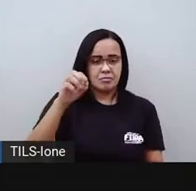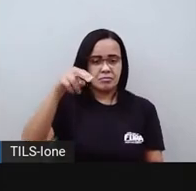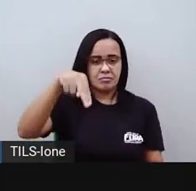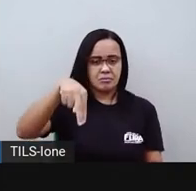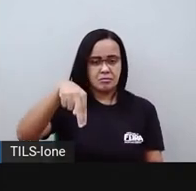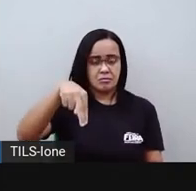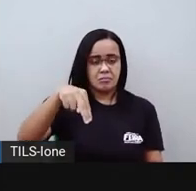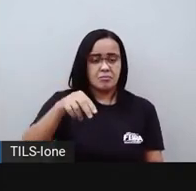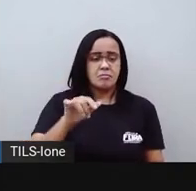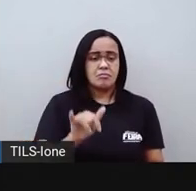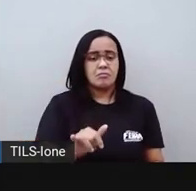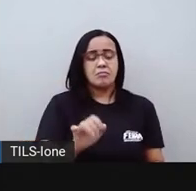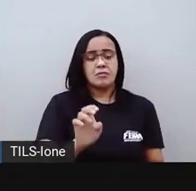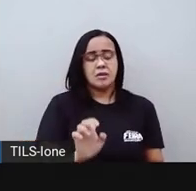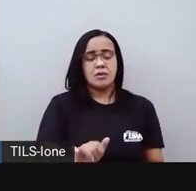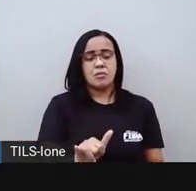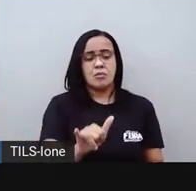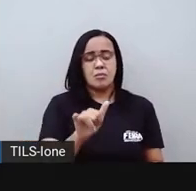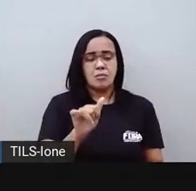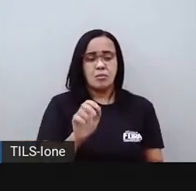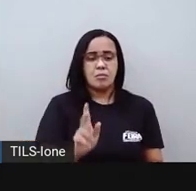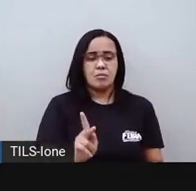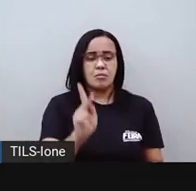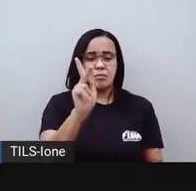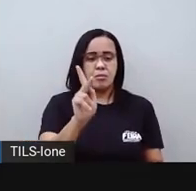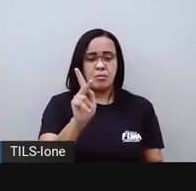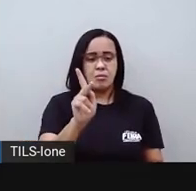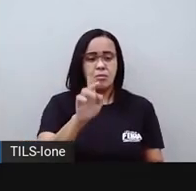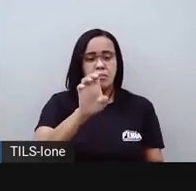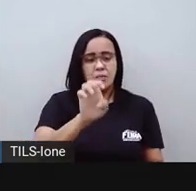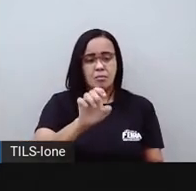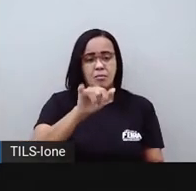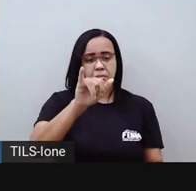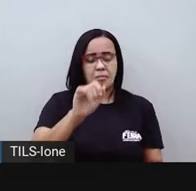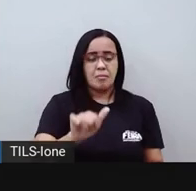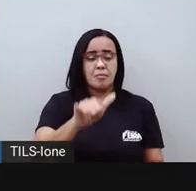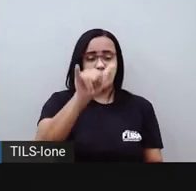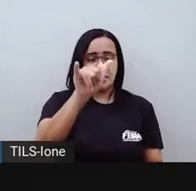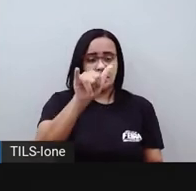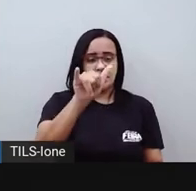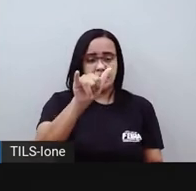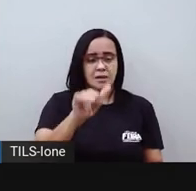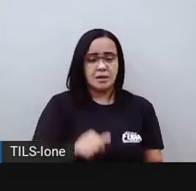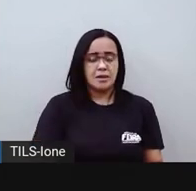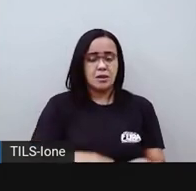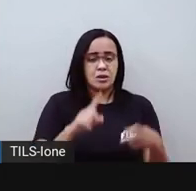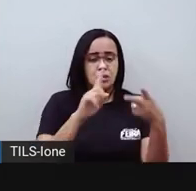Monkey. Very good. Muito bem. Vamos para o segundo animal.